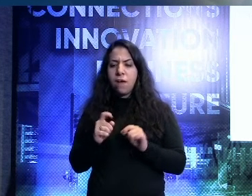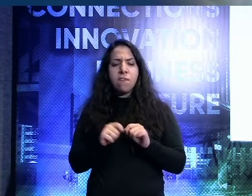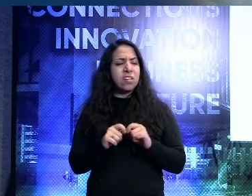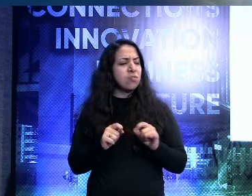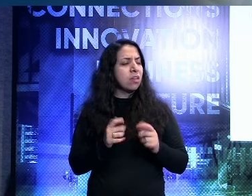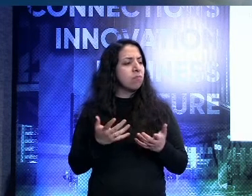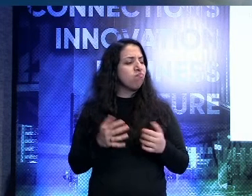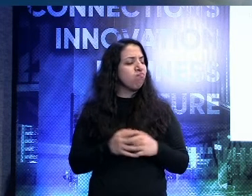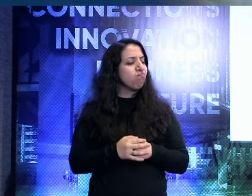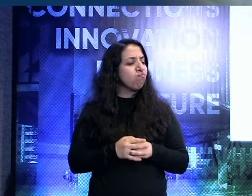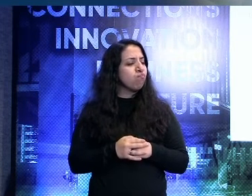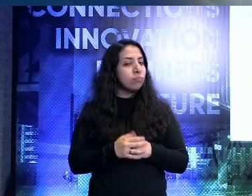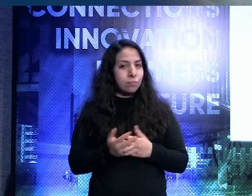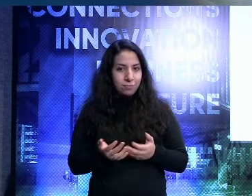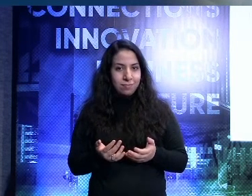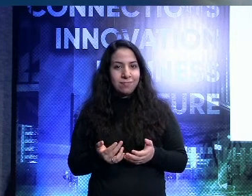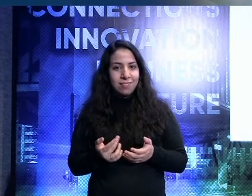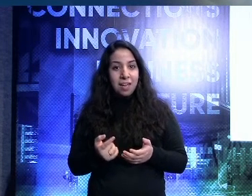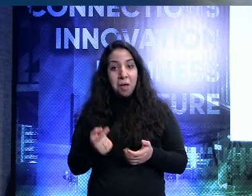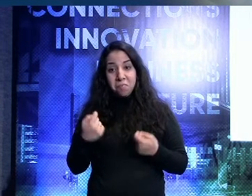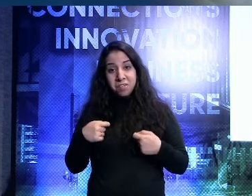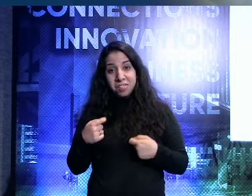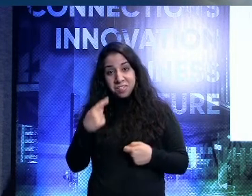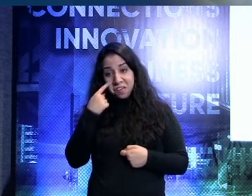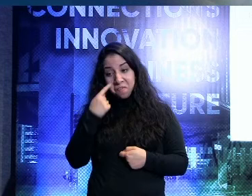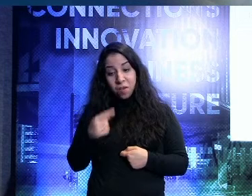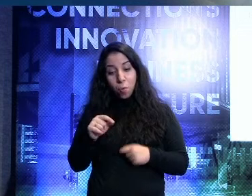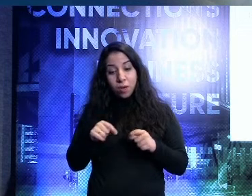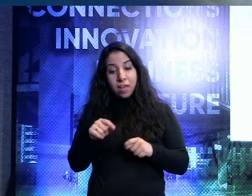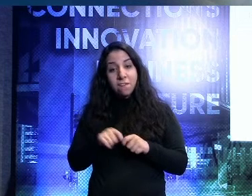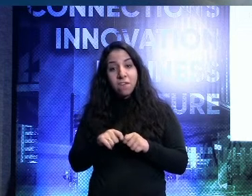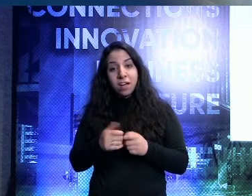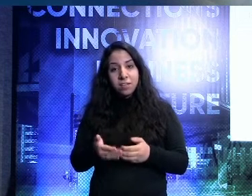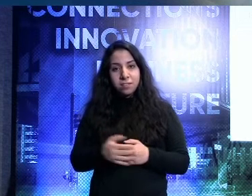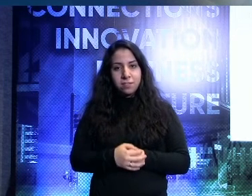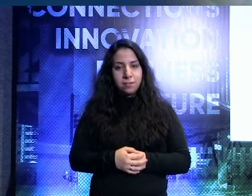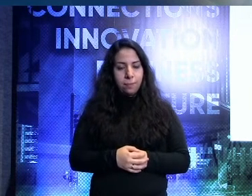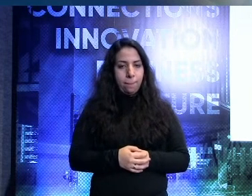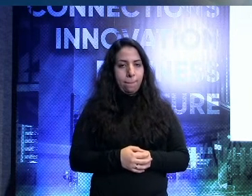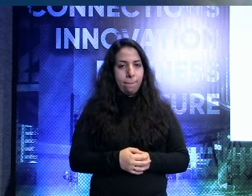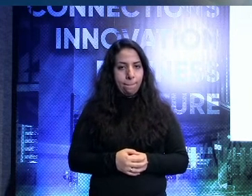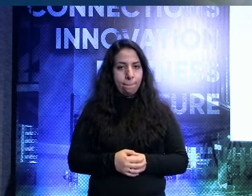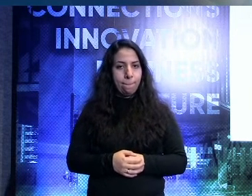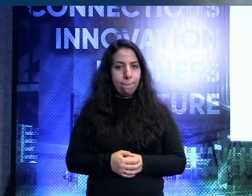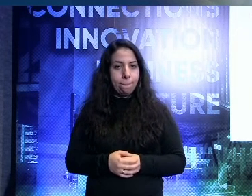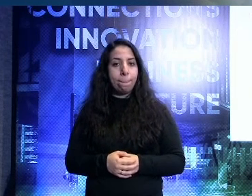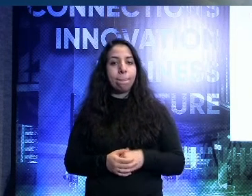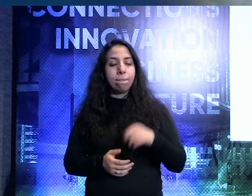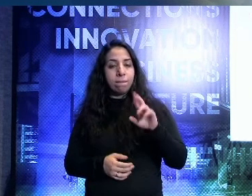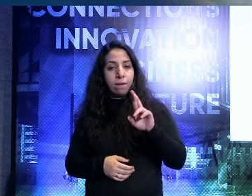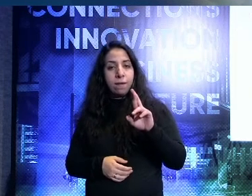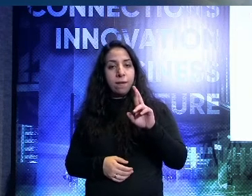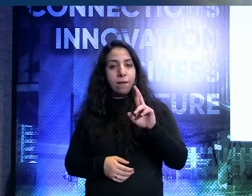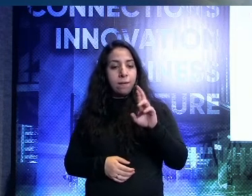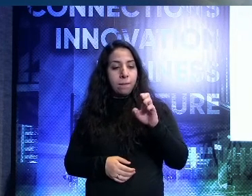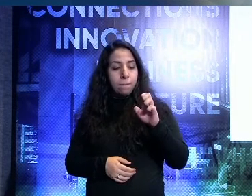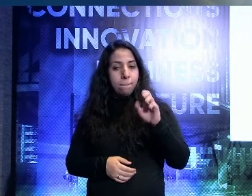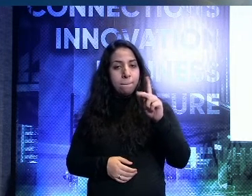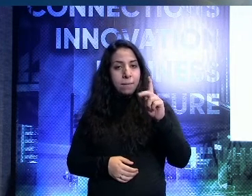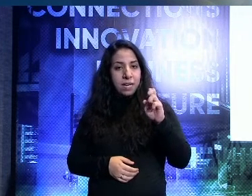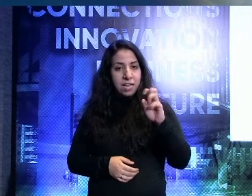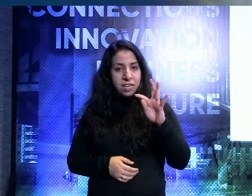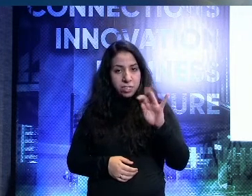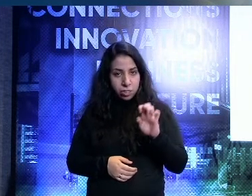rápido. Beleza? Faz um detect de um EBS forçado para ver o que acontece, é legal também. Altera o